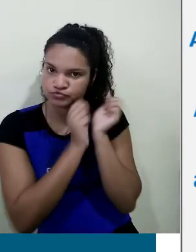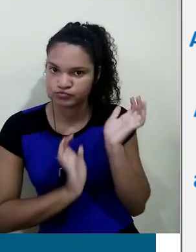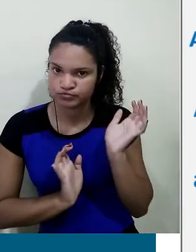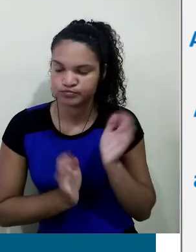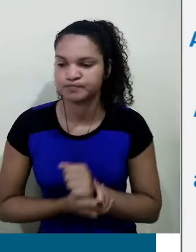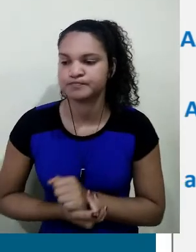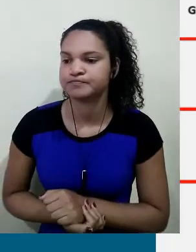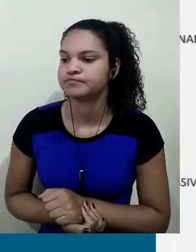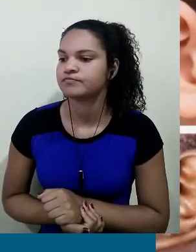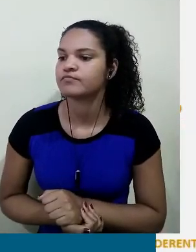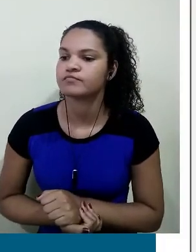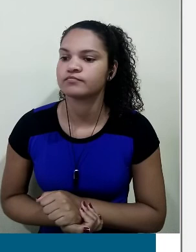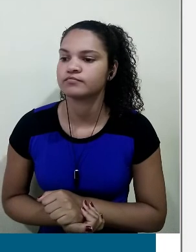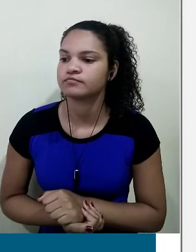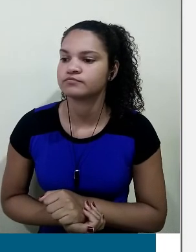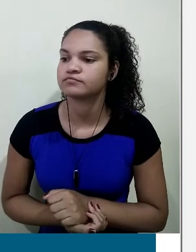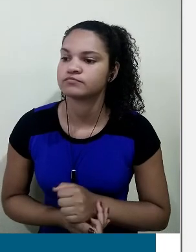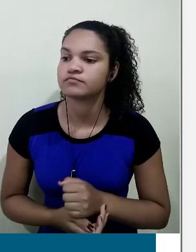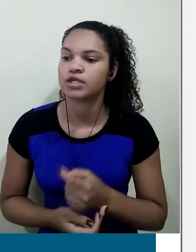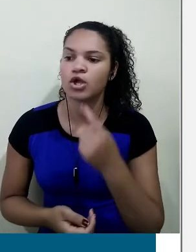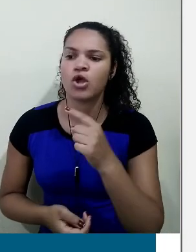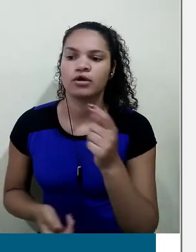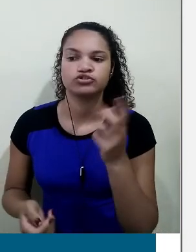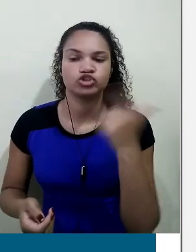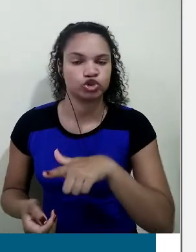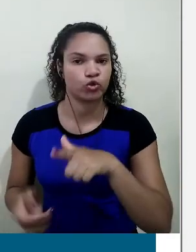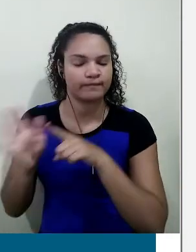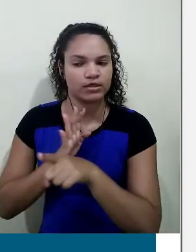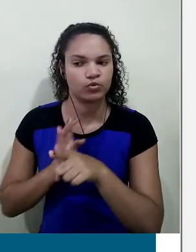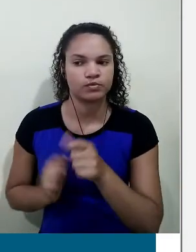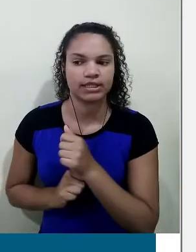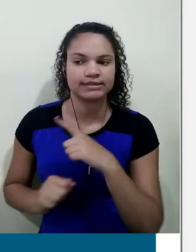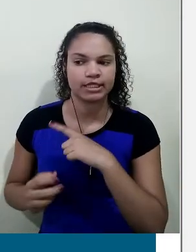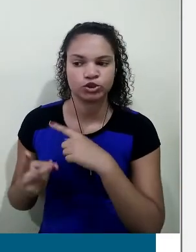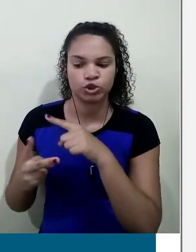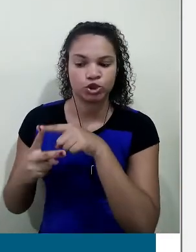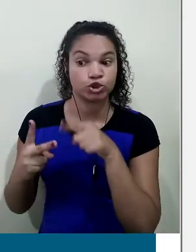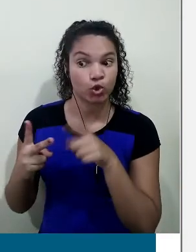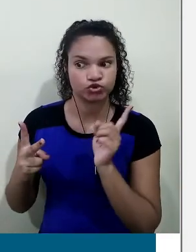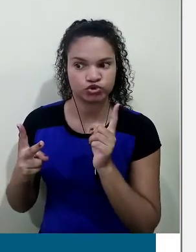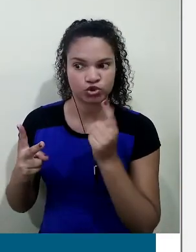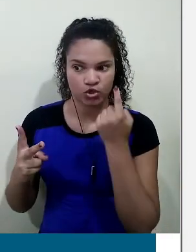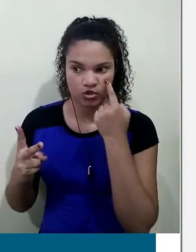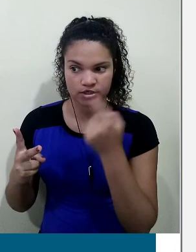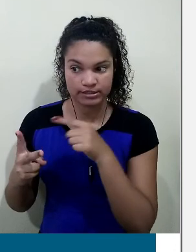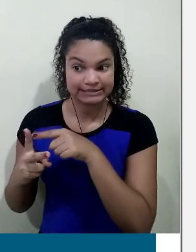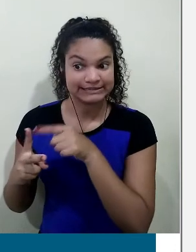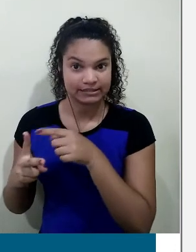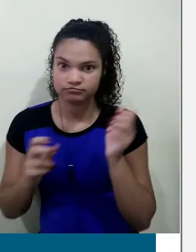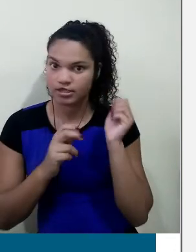aderente. Voltando aqui à questão, nós temos dois eventos. Um deles é ter o lóbulo da